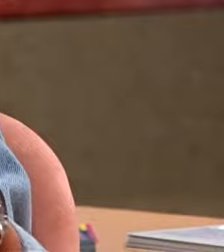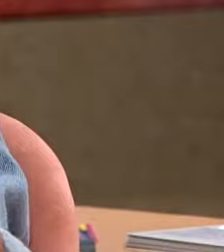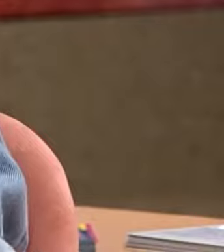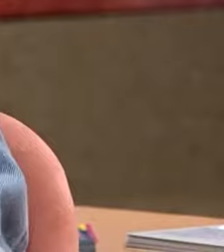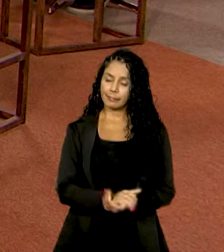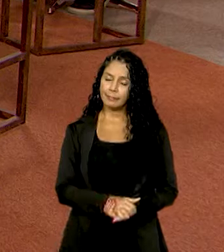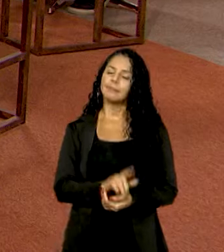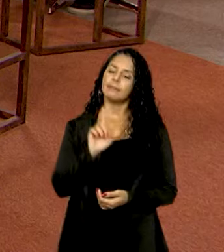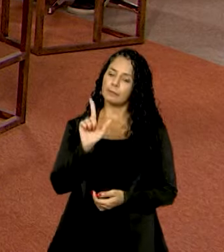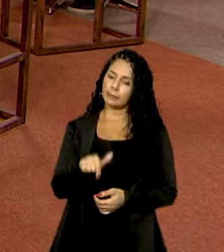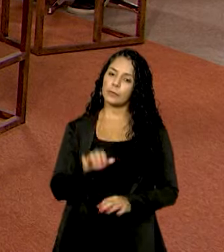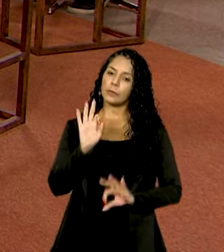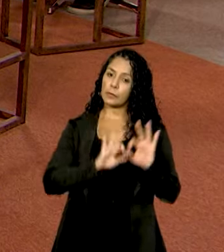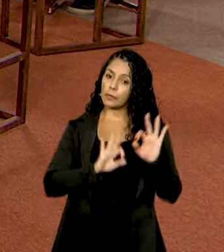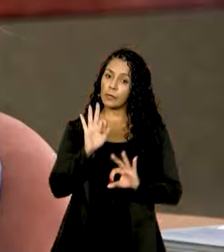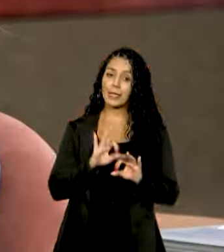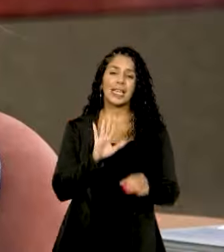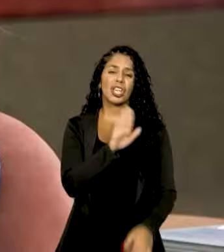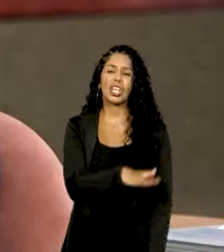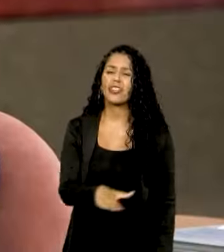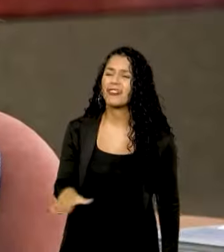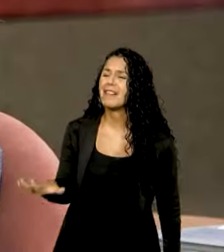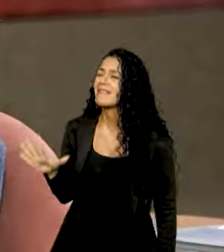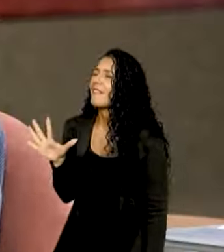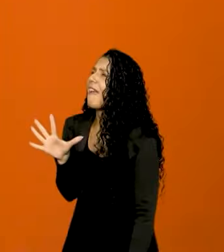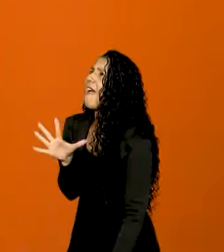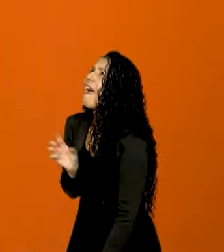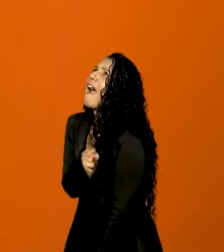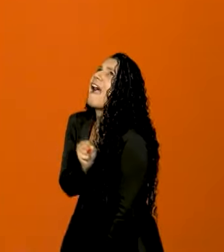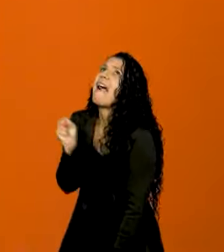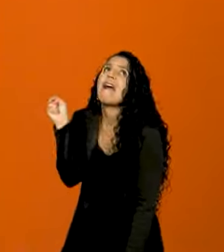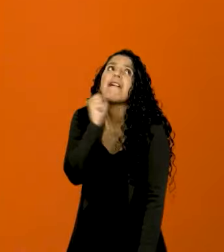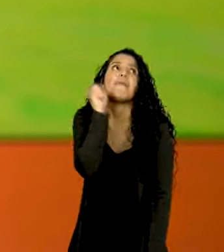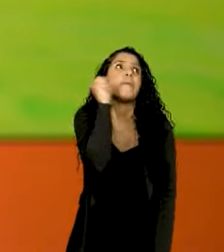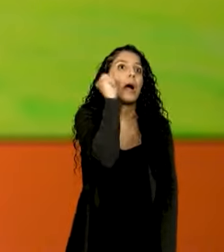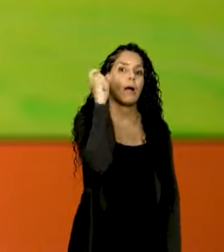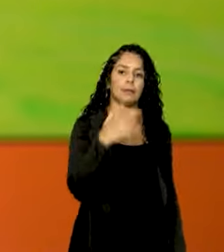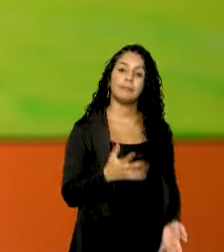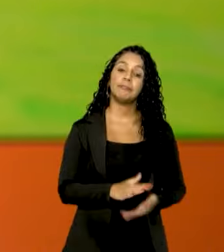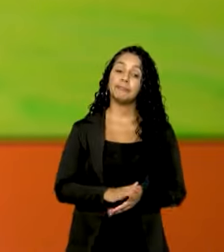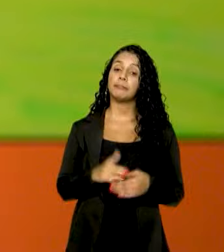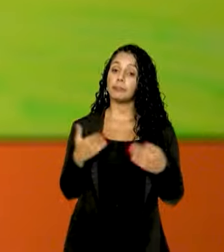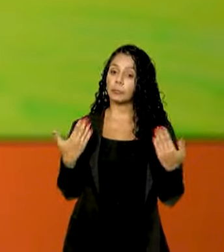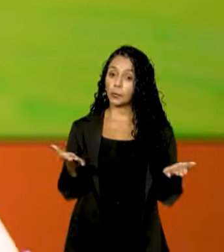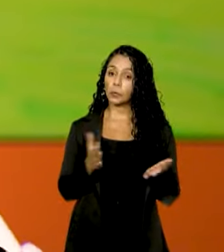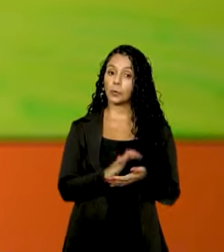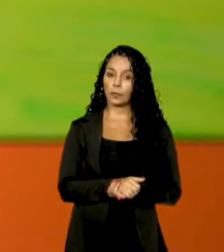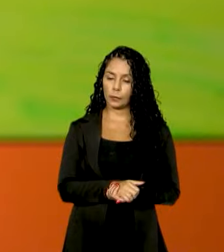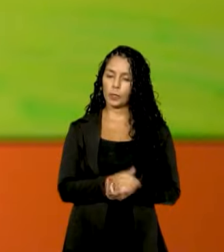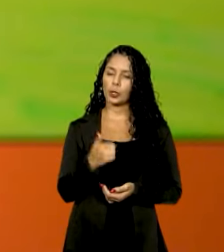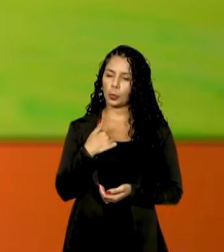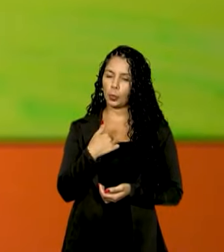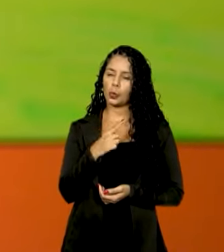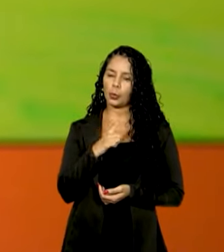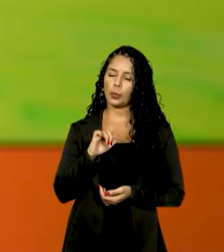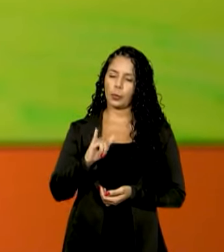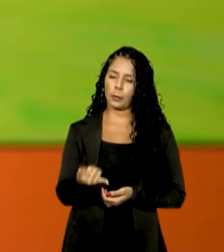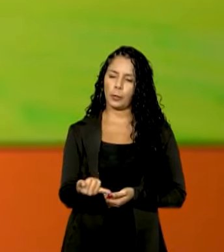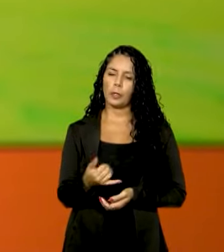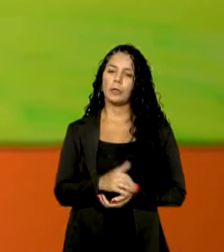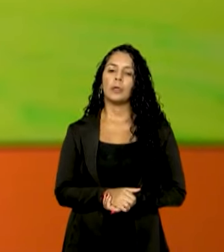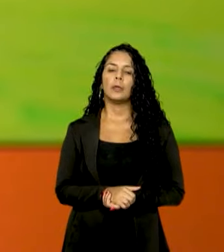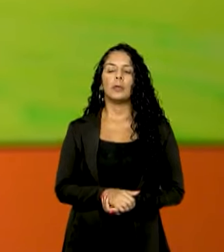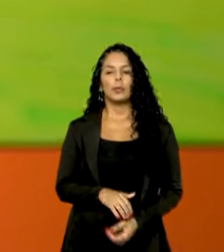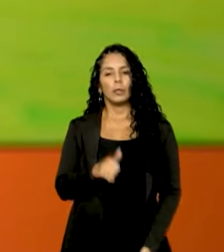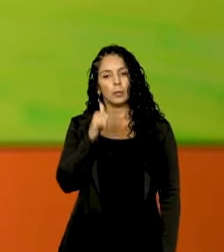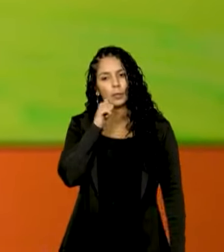o início. Construção. E as crianças amam, uma loucura. É incrível. E quando eu tive a chance, né? Eu sou uma